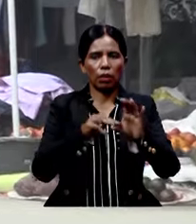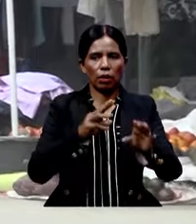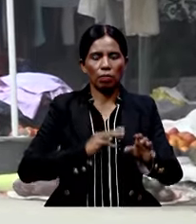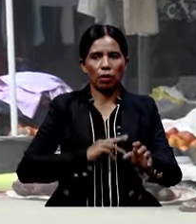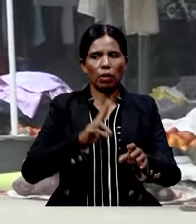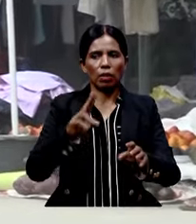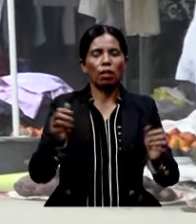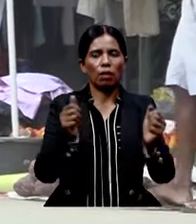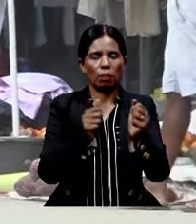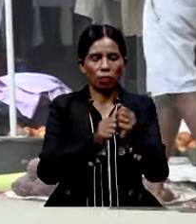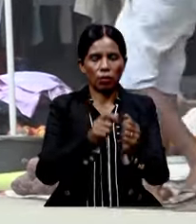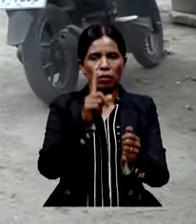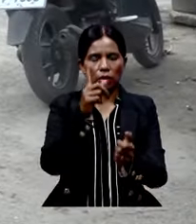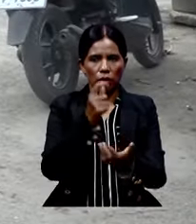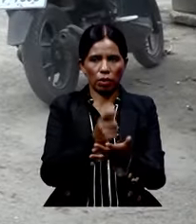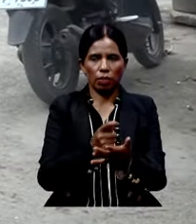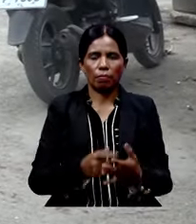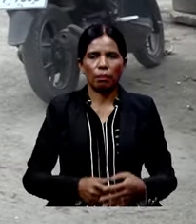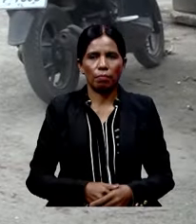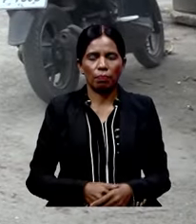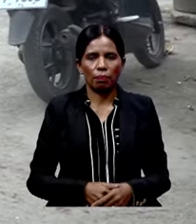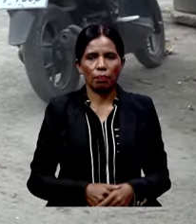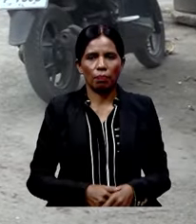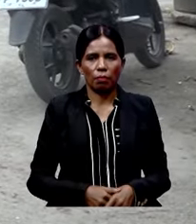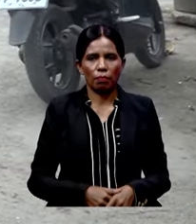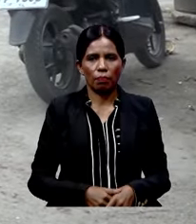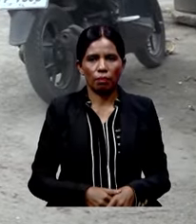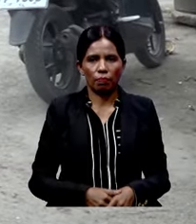Hamutuk reunida recém. Felícia Fonseca, bem-vinda Simenes GMN.